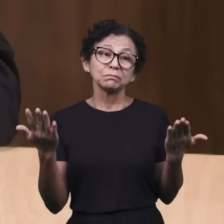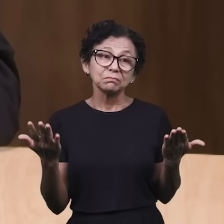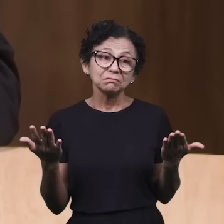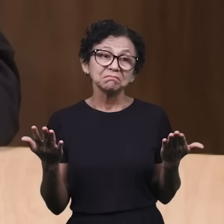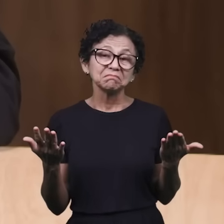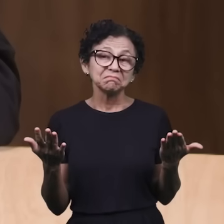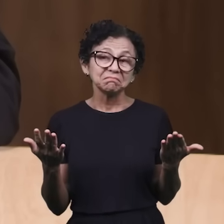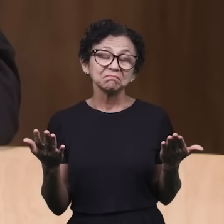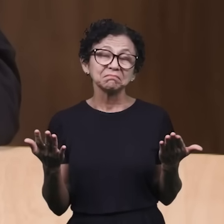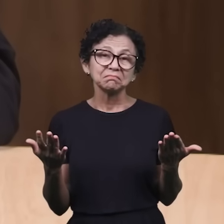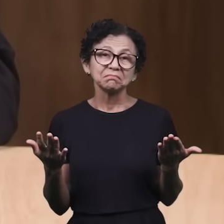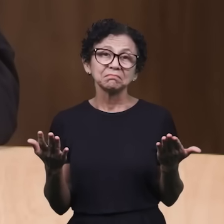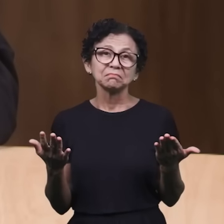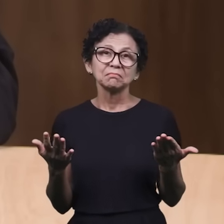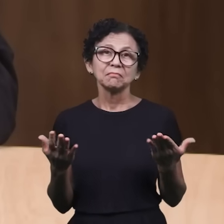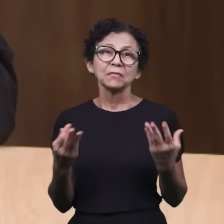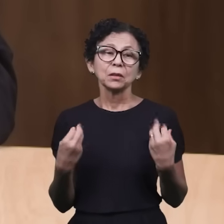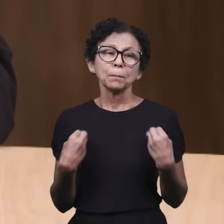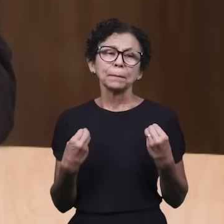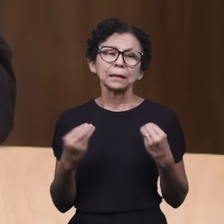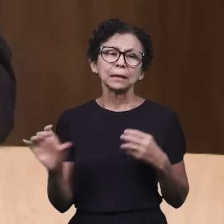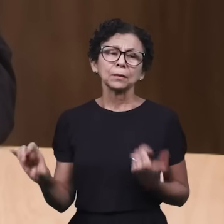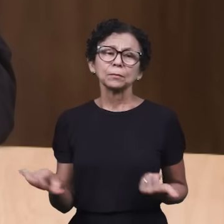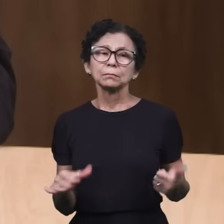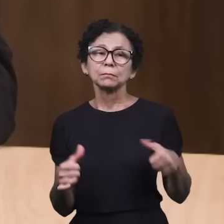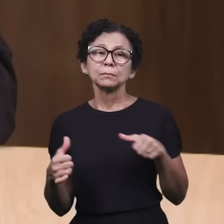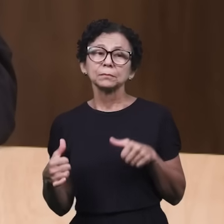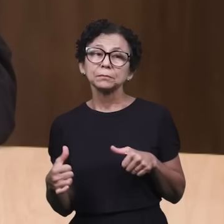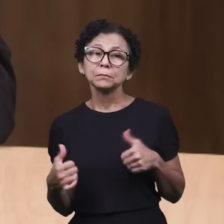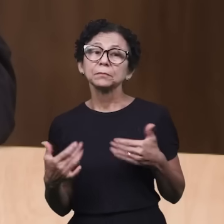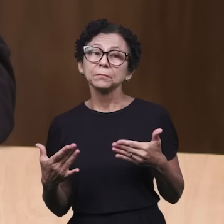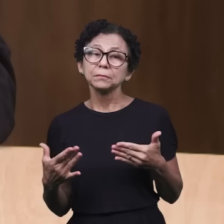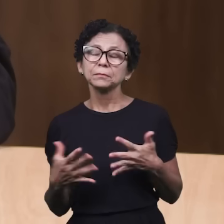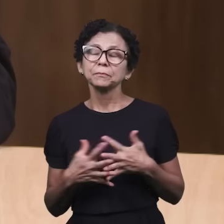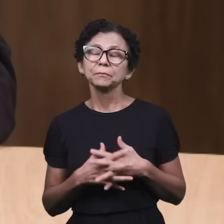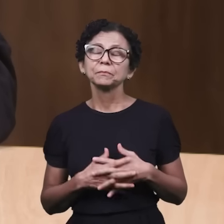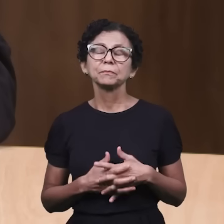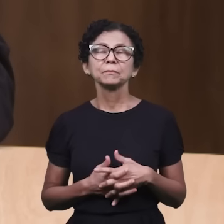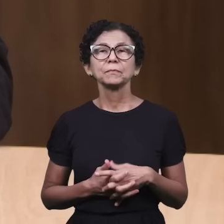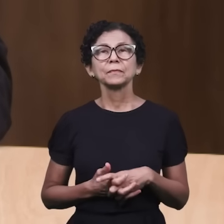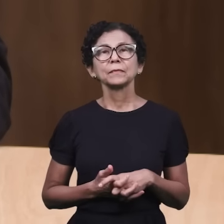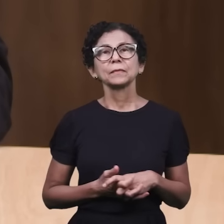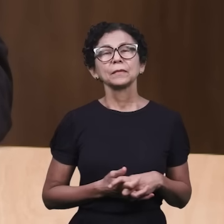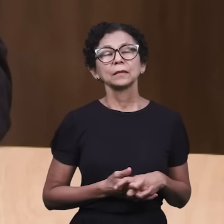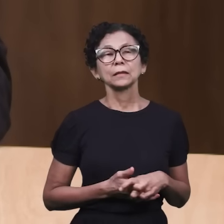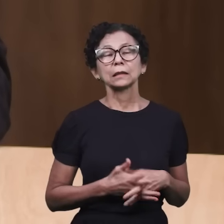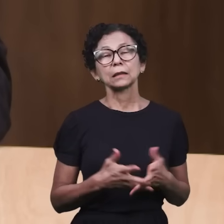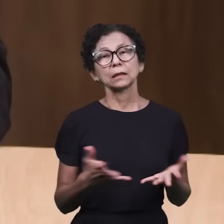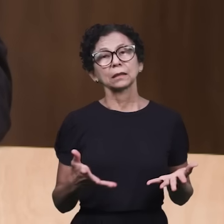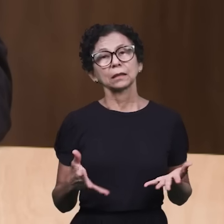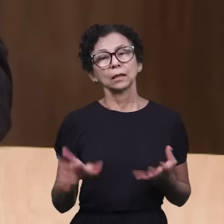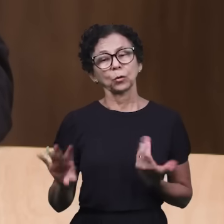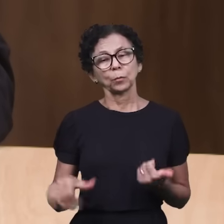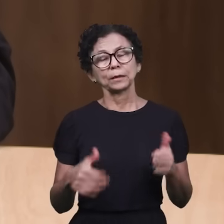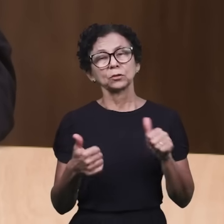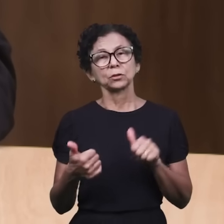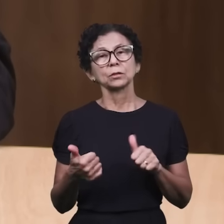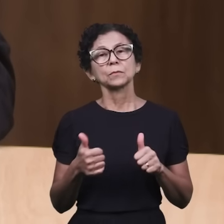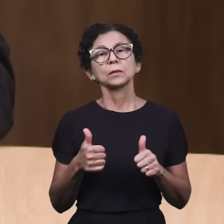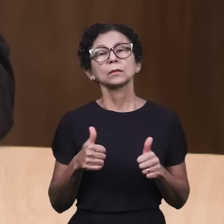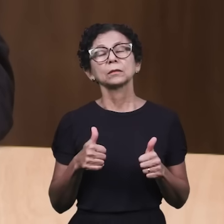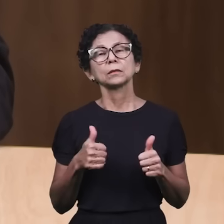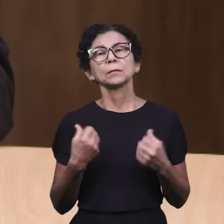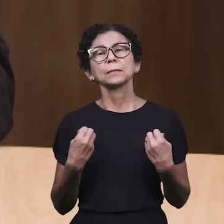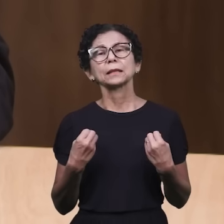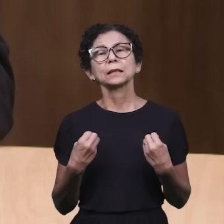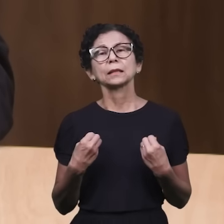arrependimento, então ele precisa ter conhecimento daquilo que ele tem que acertar. Não, eu realmente quero ser batizado, mas há um